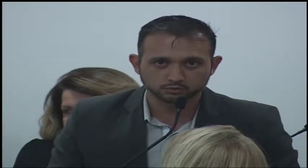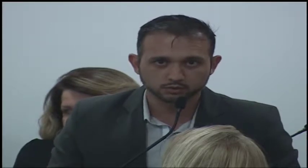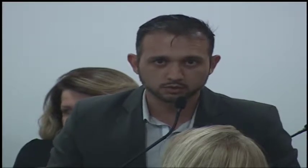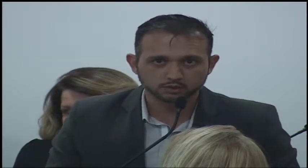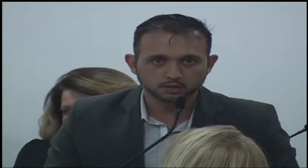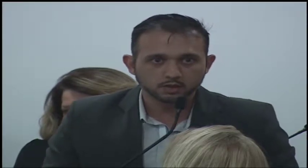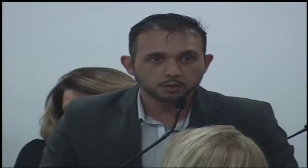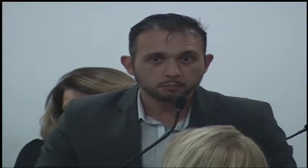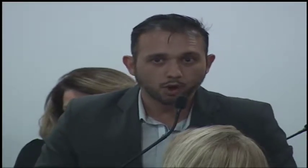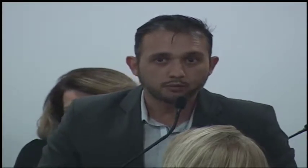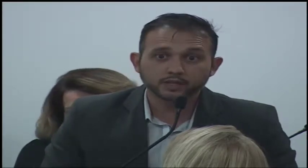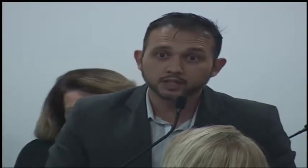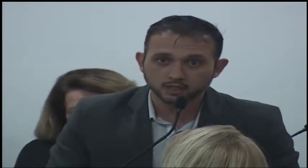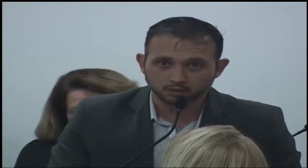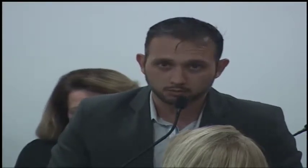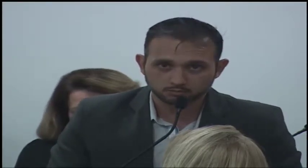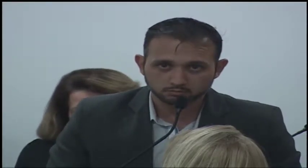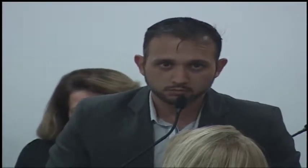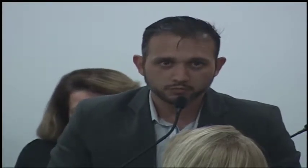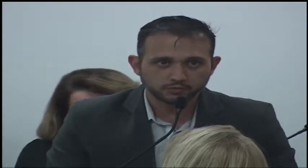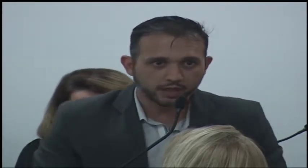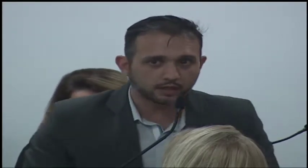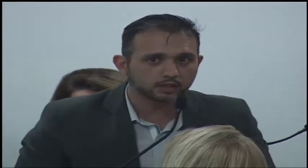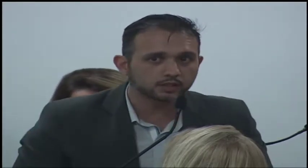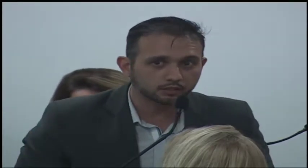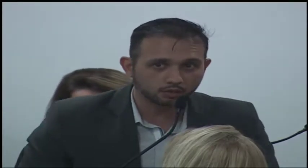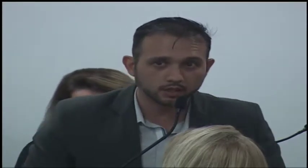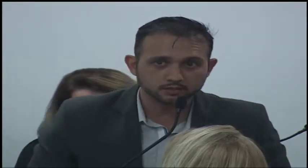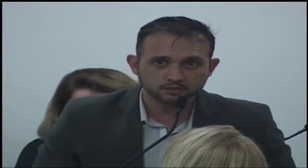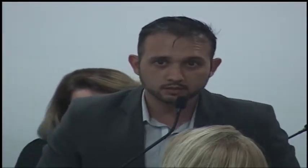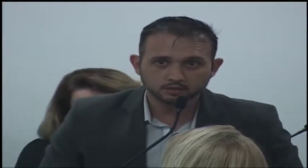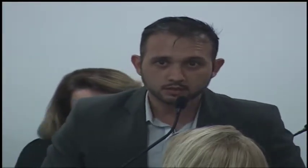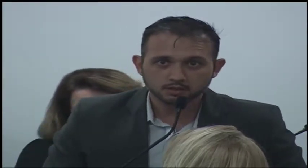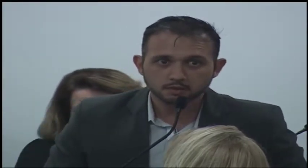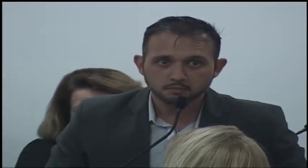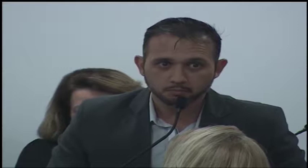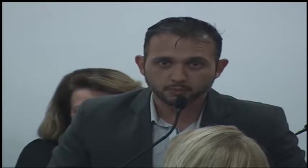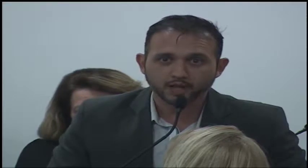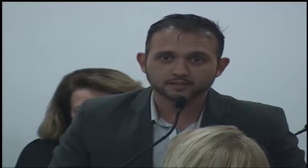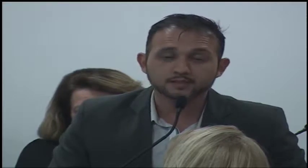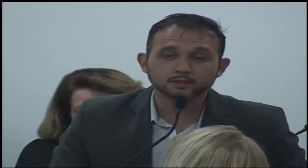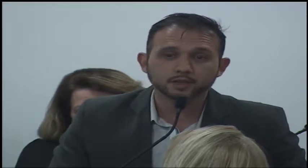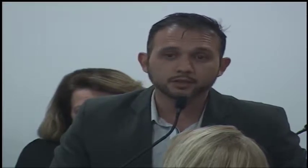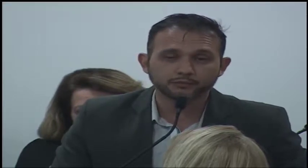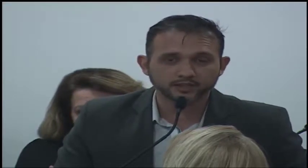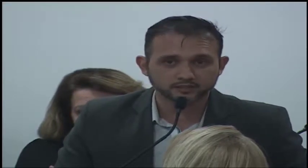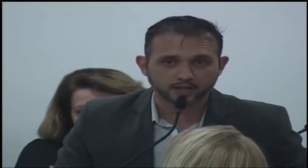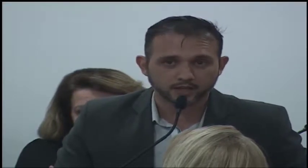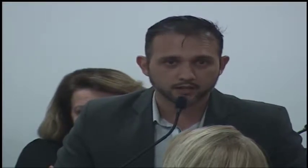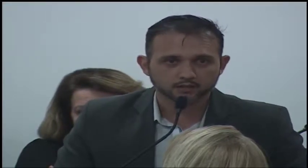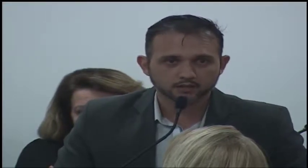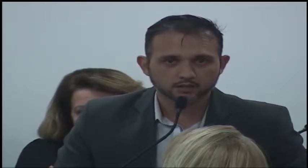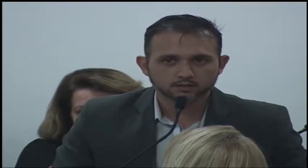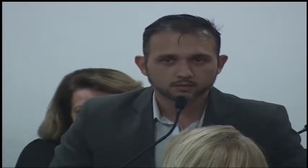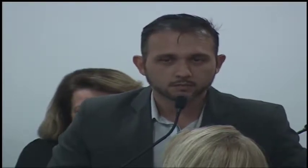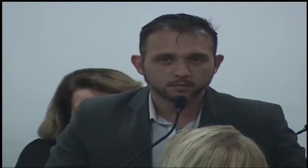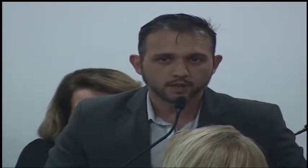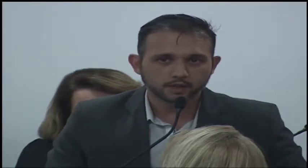assunto? Prova que não. Vieram até nós para se